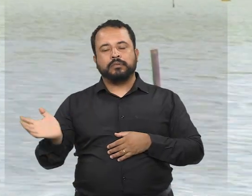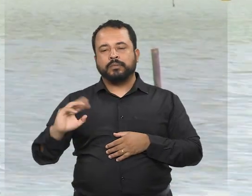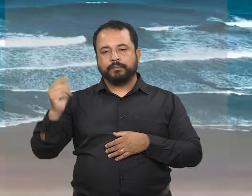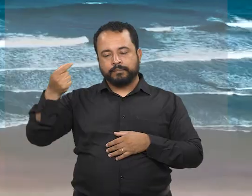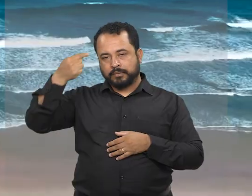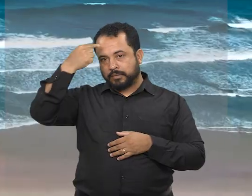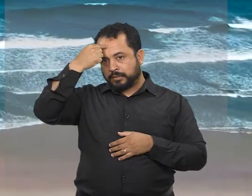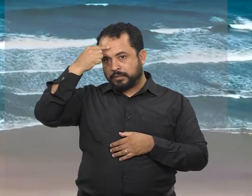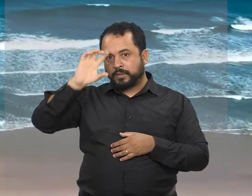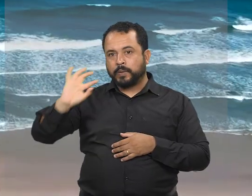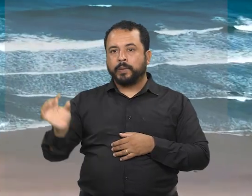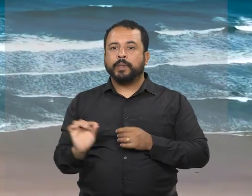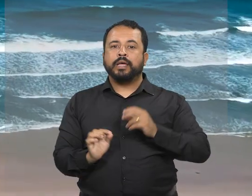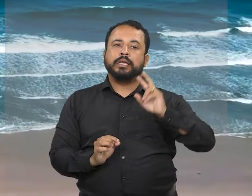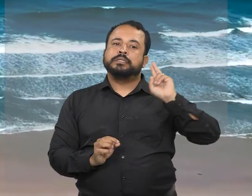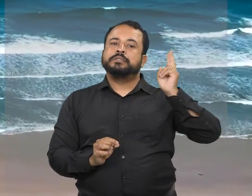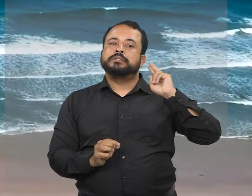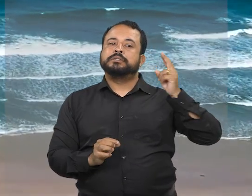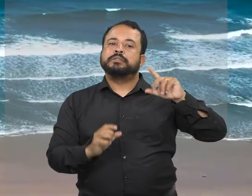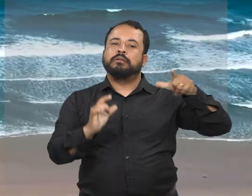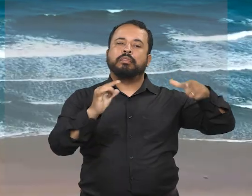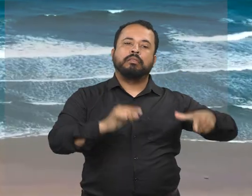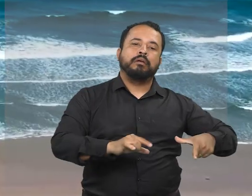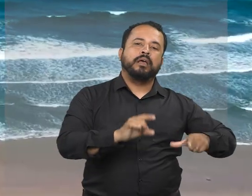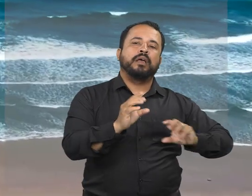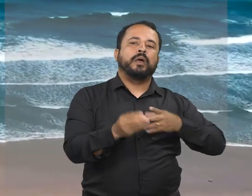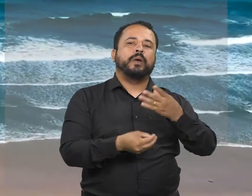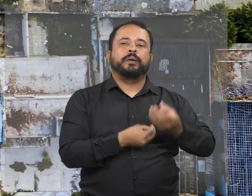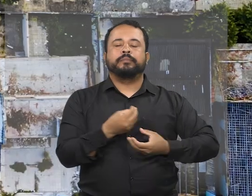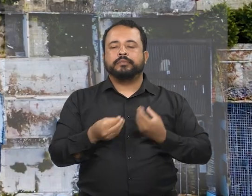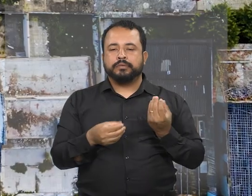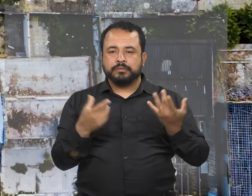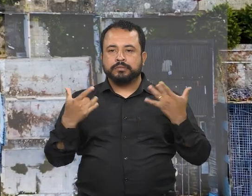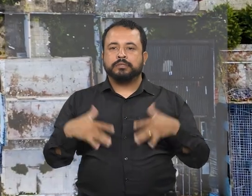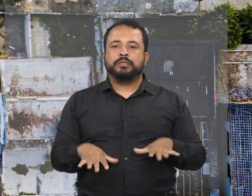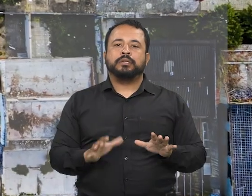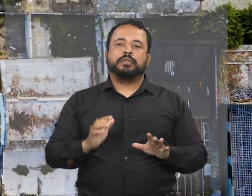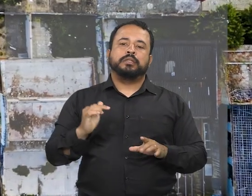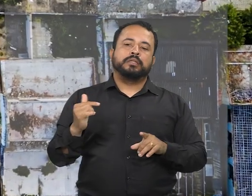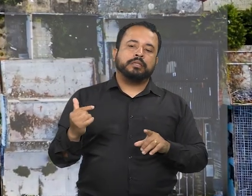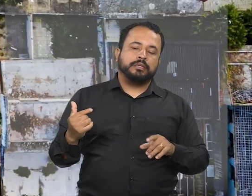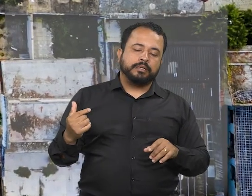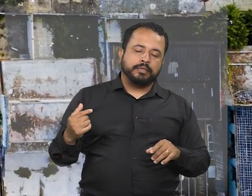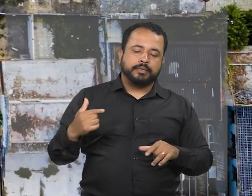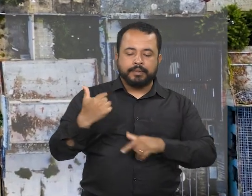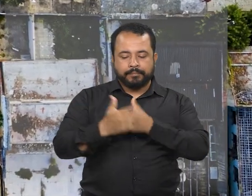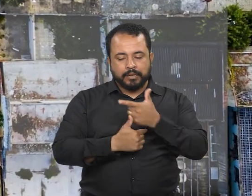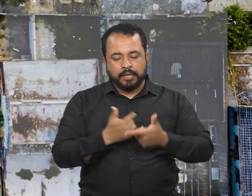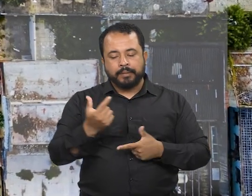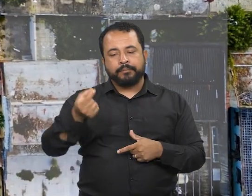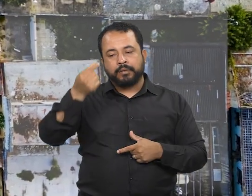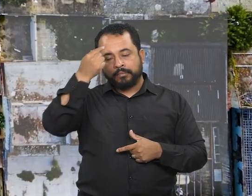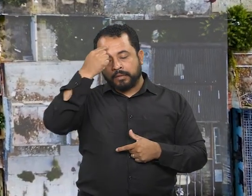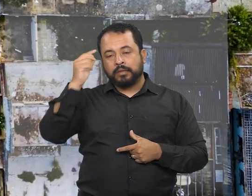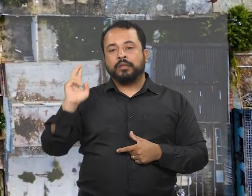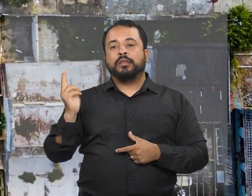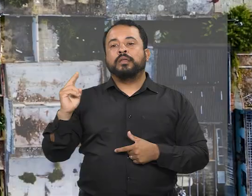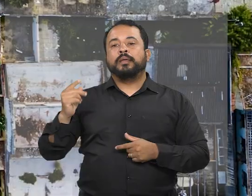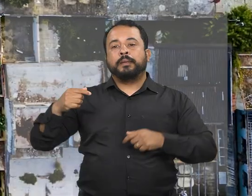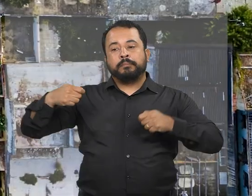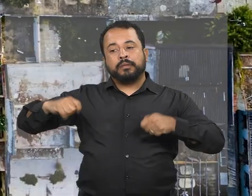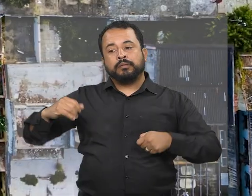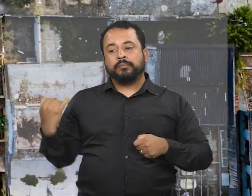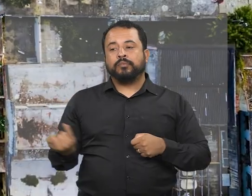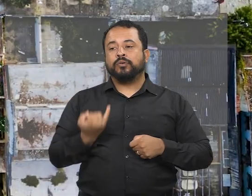a memória e ficou toda a história nesse território. Para trabalhar o resgate da memória e a história,